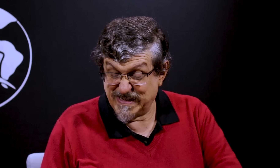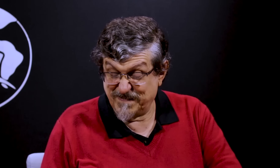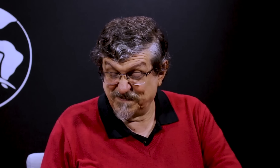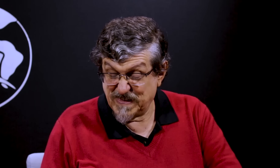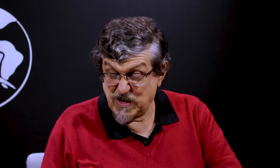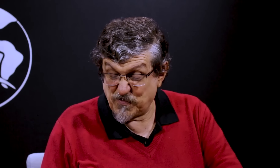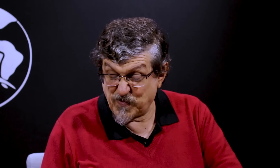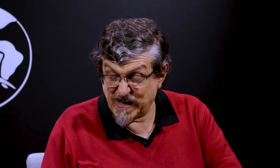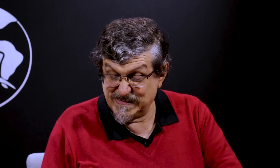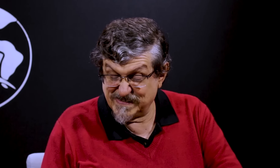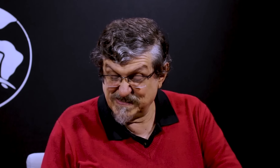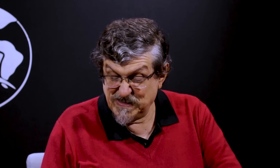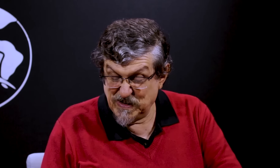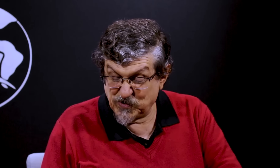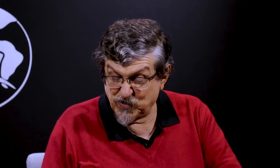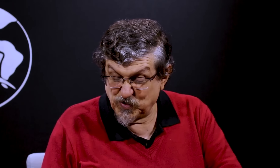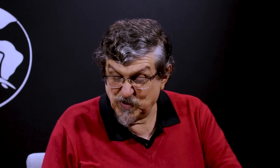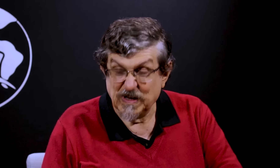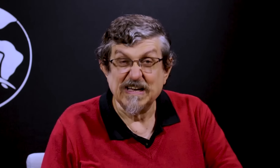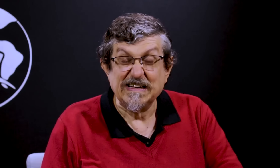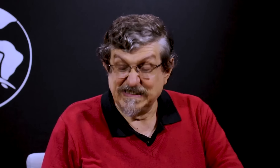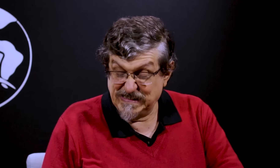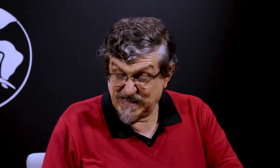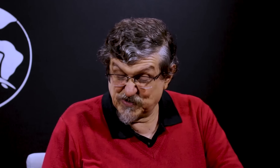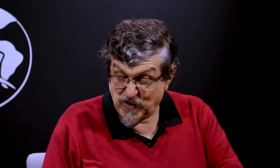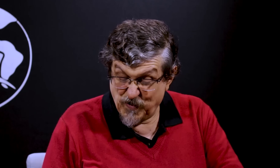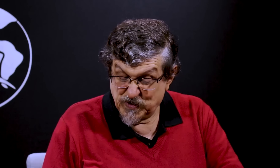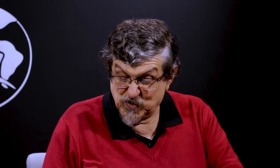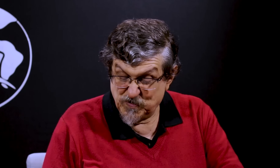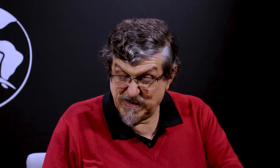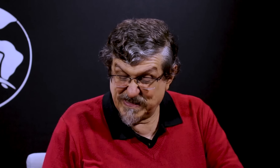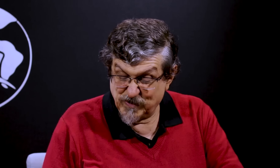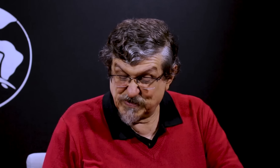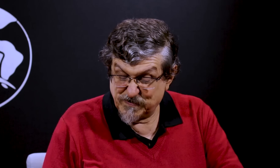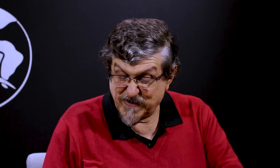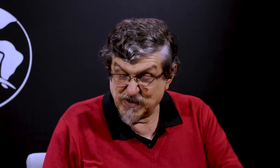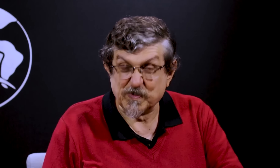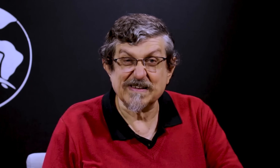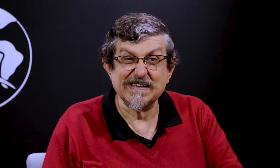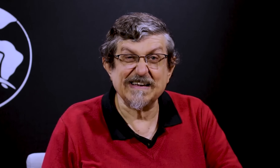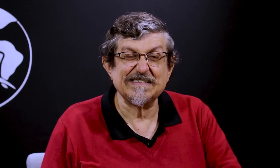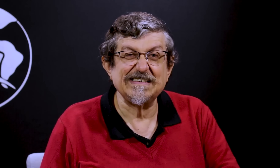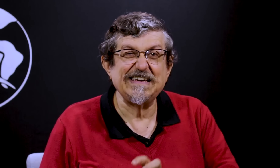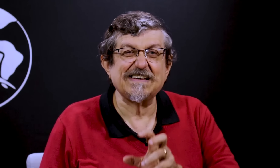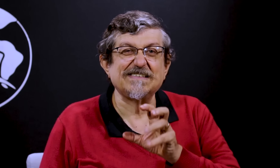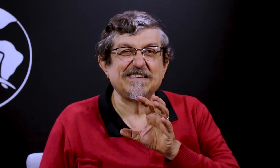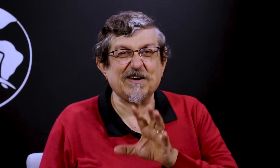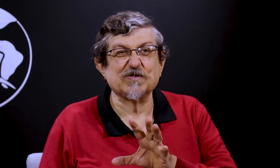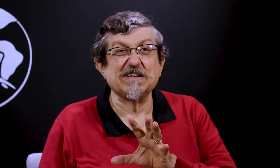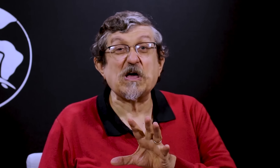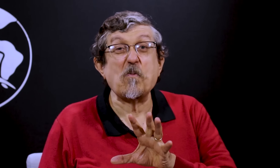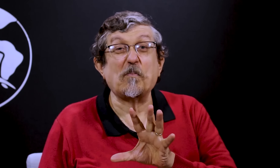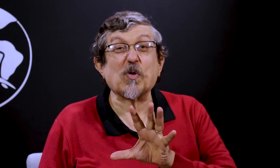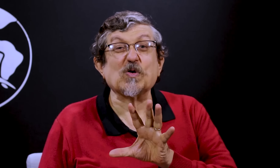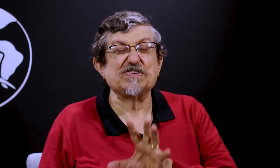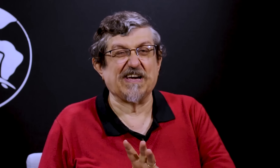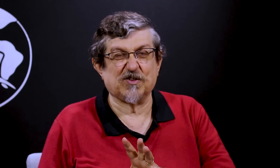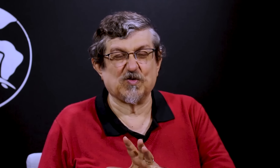vai lá e faz isso, e resolve dormir, Deus se faz presente, e esse Deus que